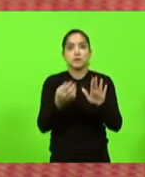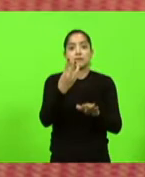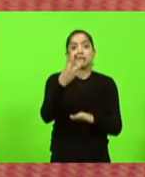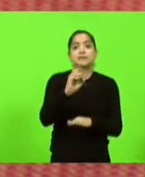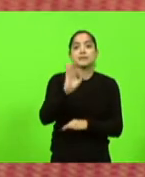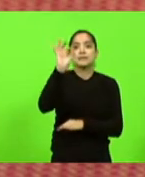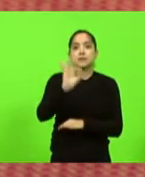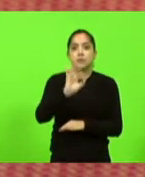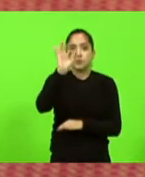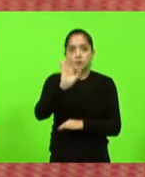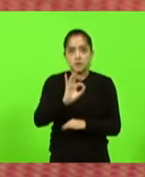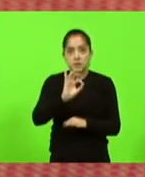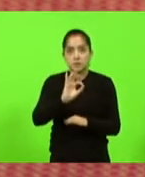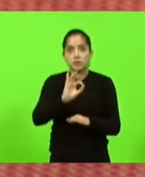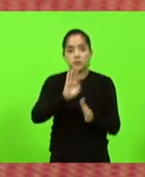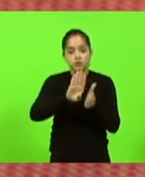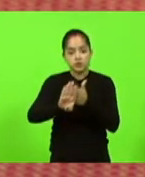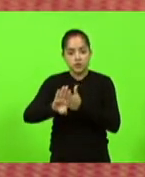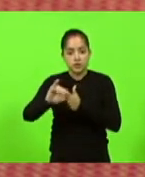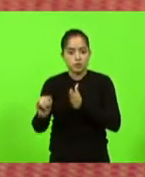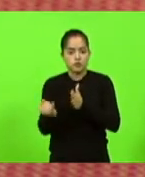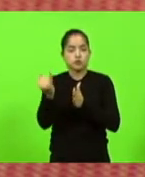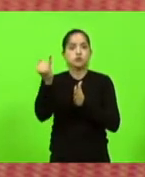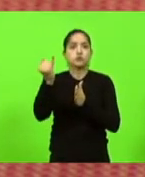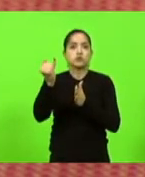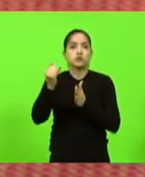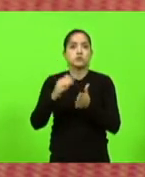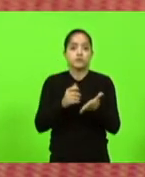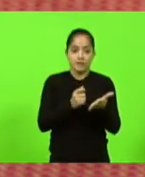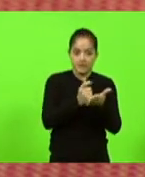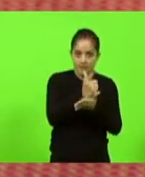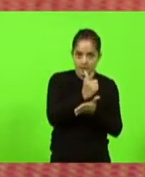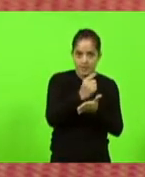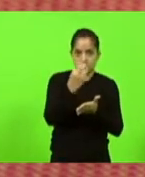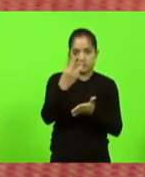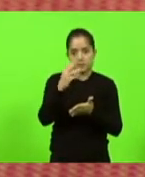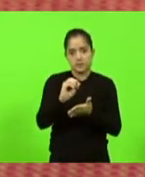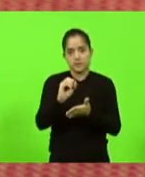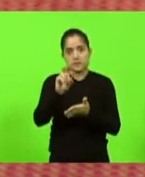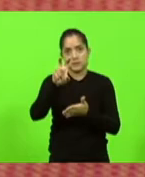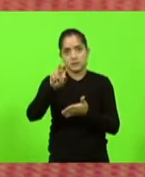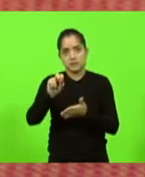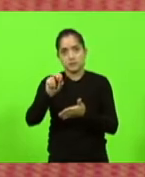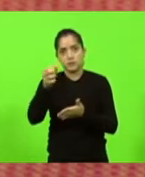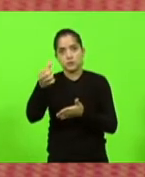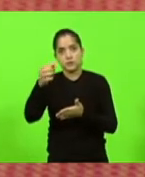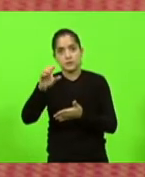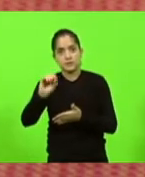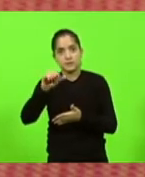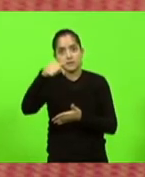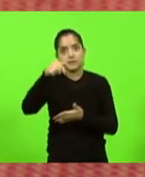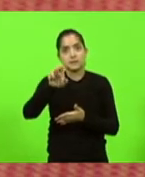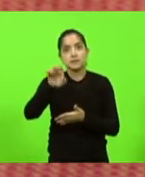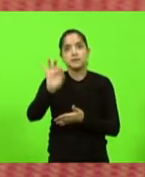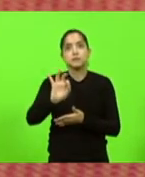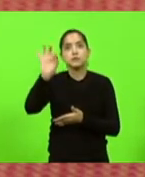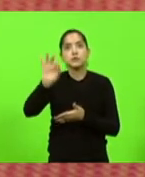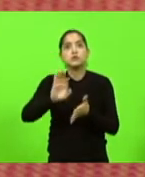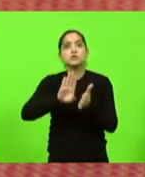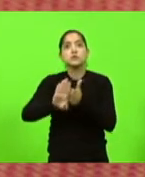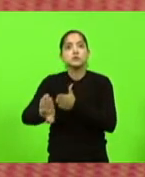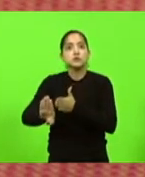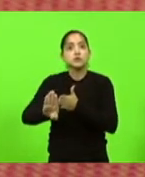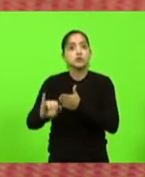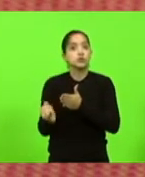30% do abatimento dos juros, ele vai pagar, só que 30%, 50%, 60%, 75% de desconto é